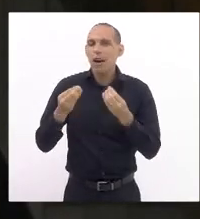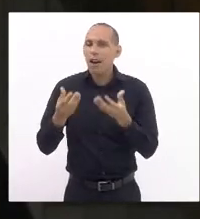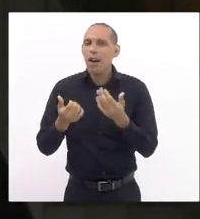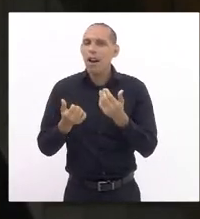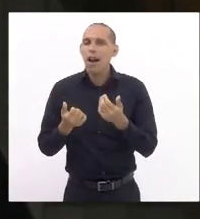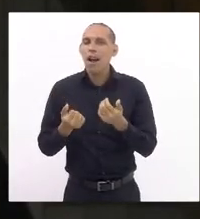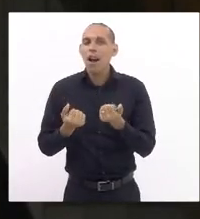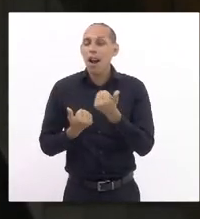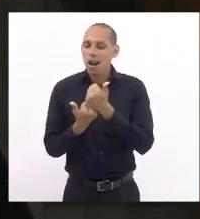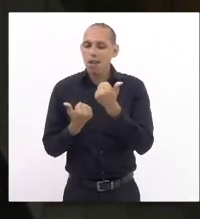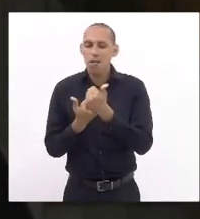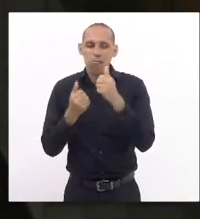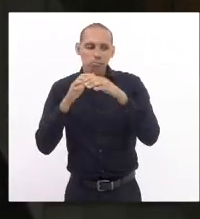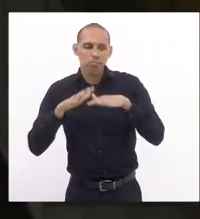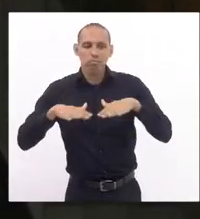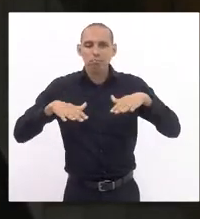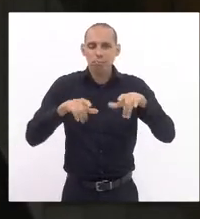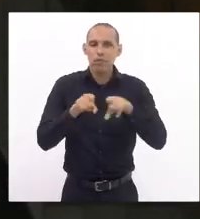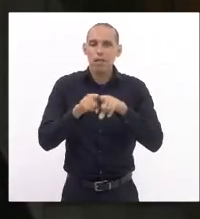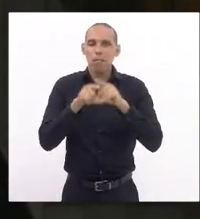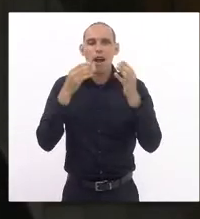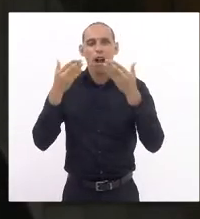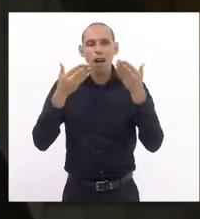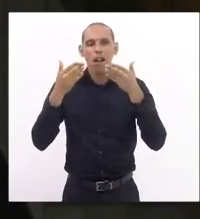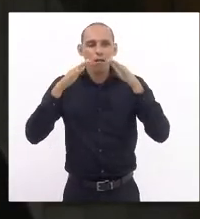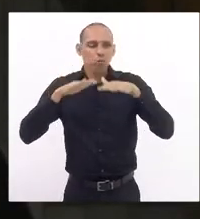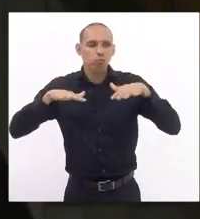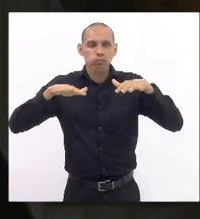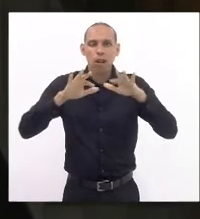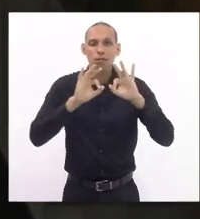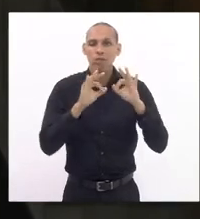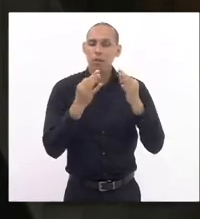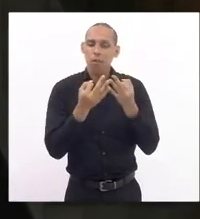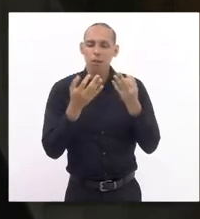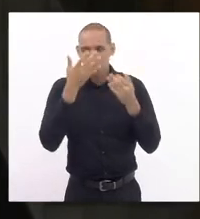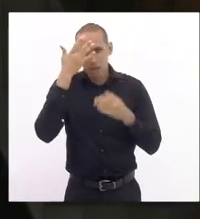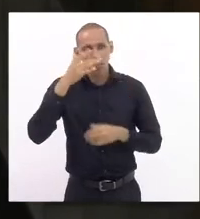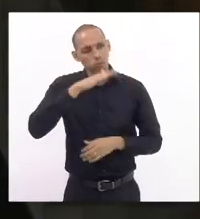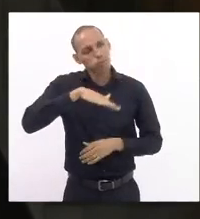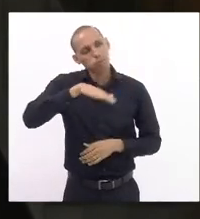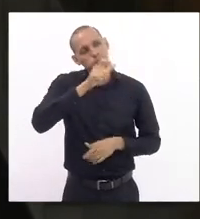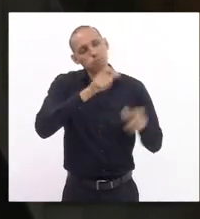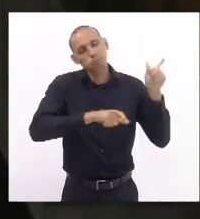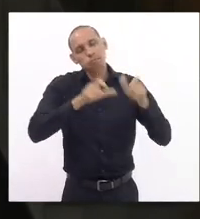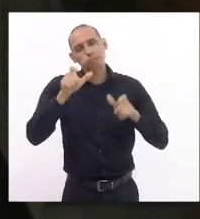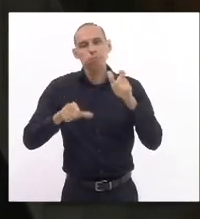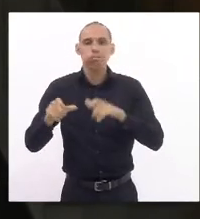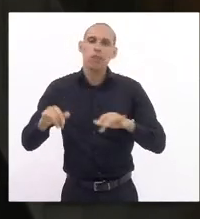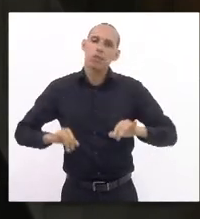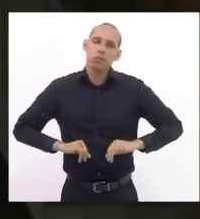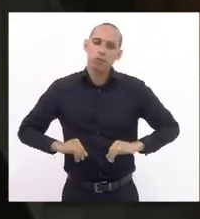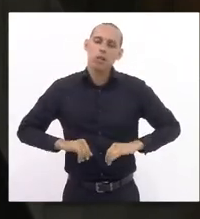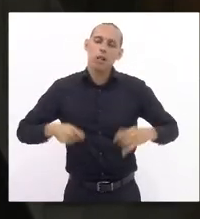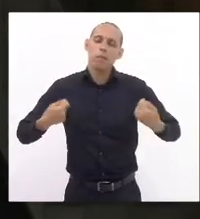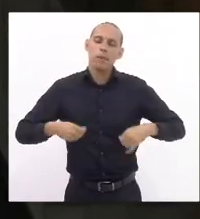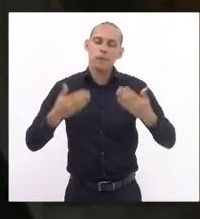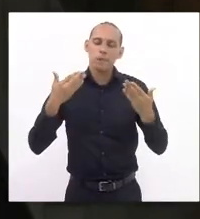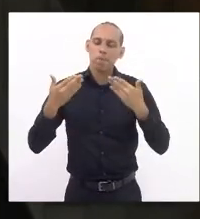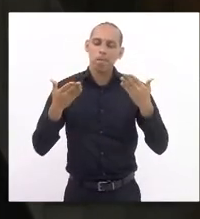apoio para atendimento às famílias, enfim, às pessoas que precisam de assistência.